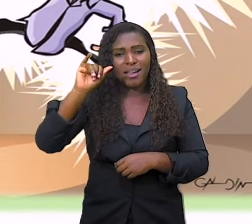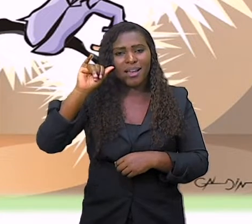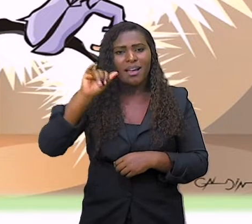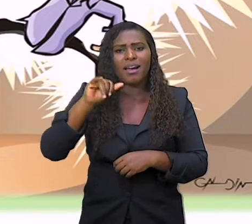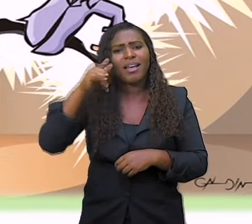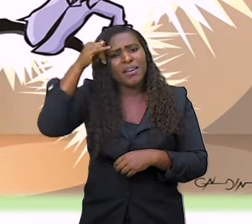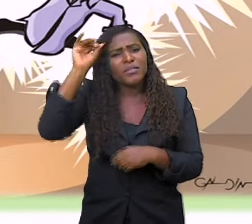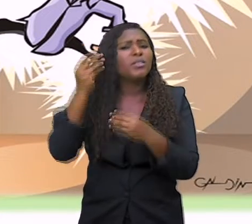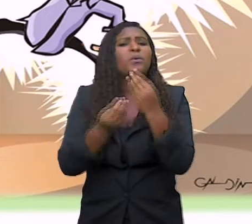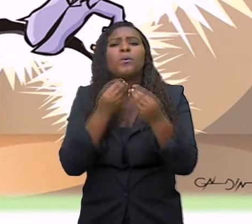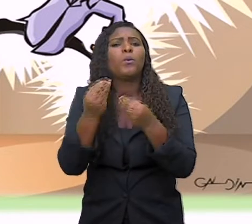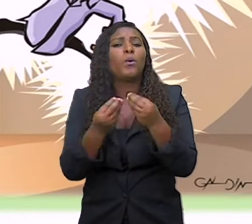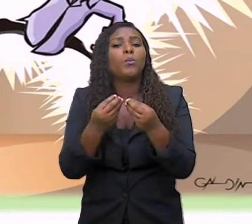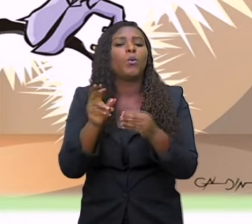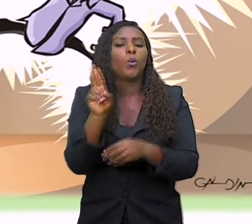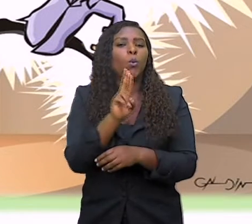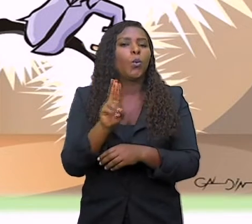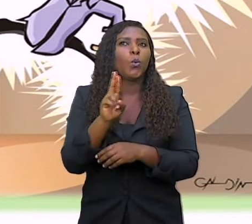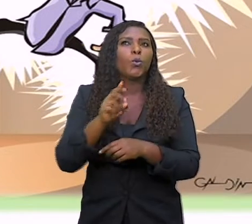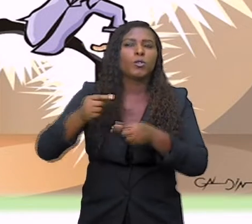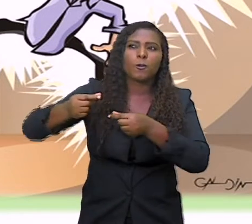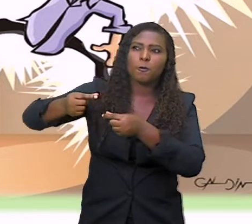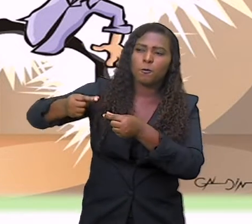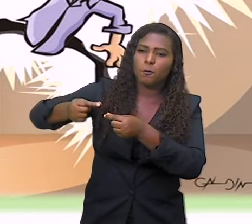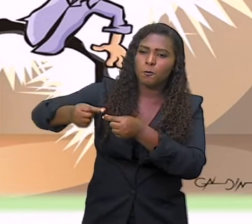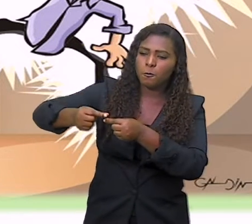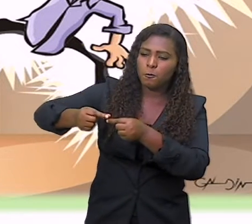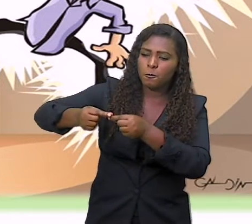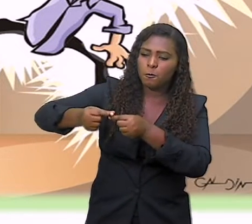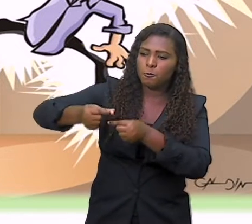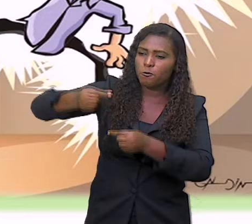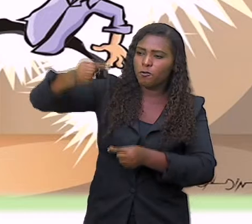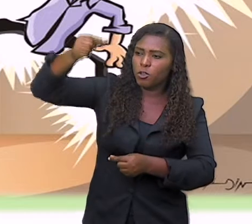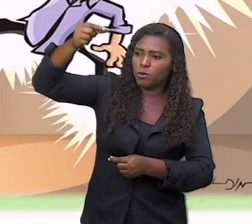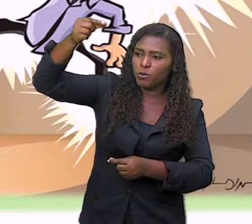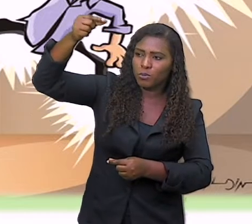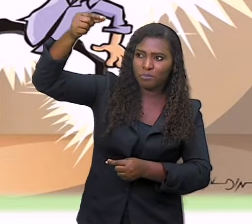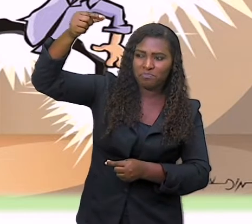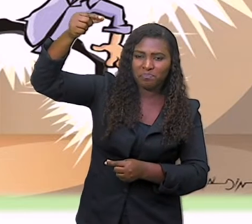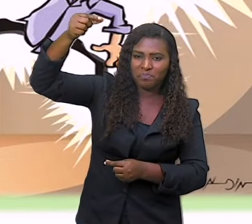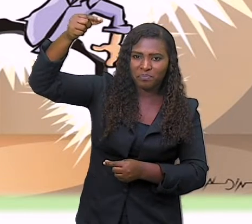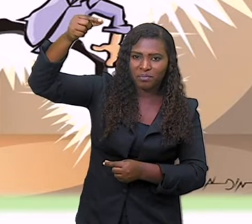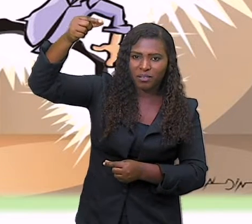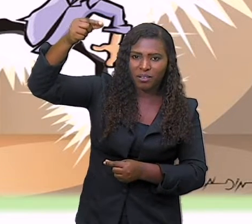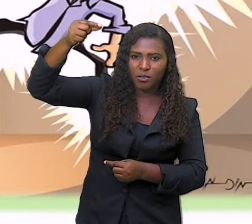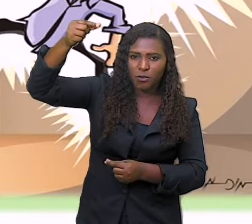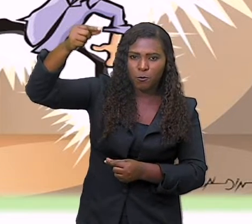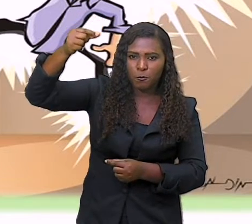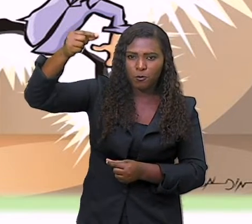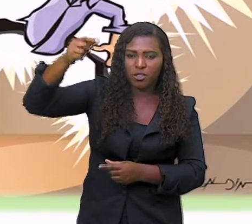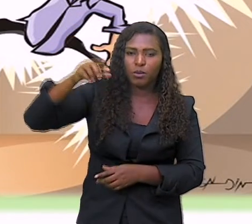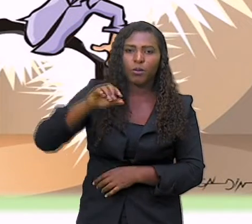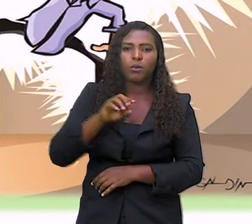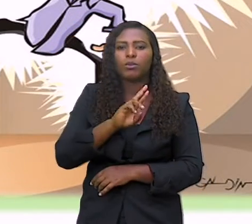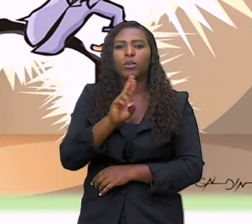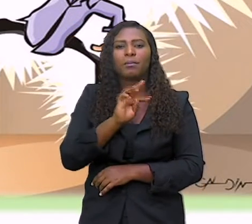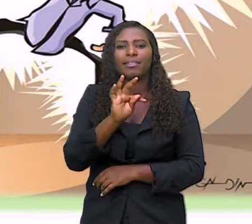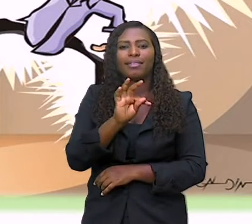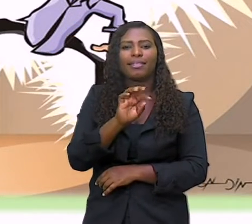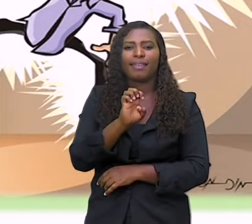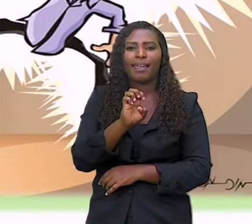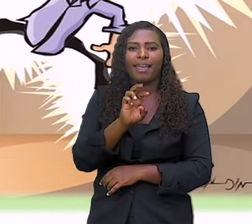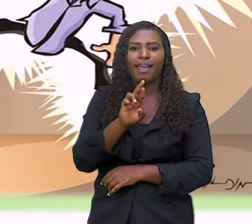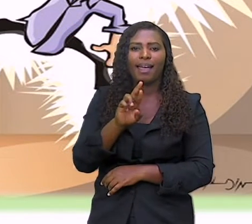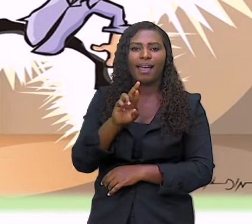que liga a carcaça metálica à terra. No caso acidental de ela se ligar